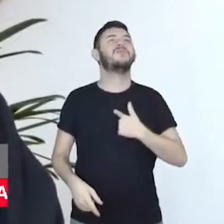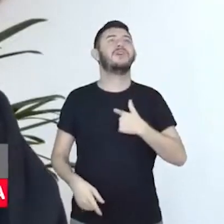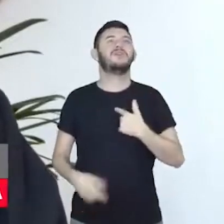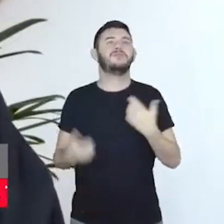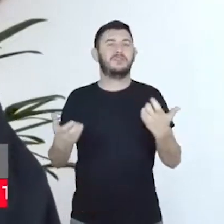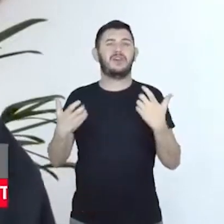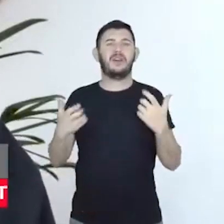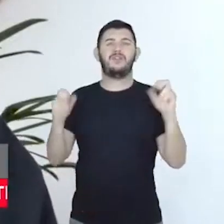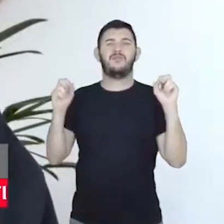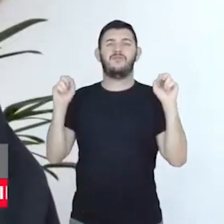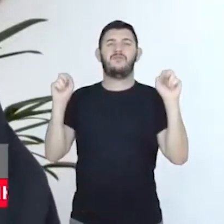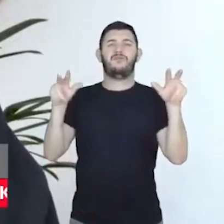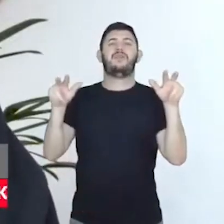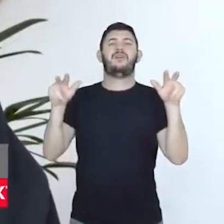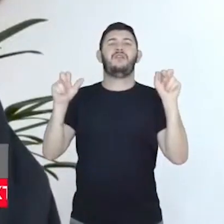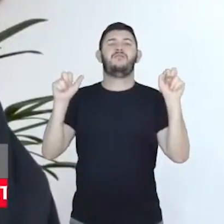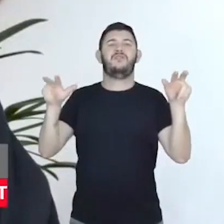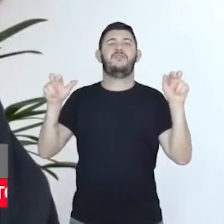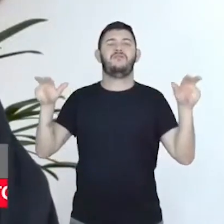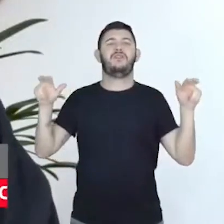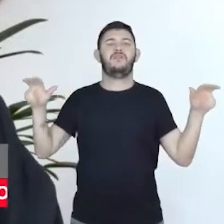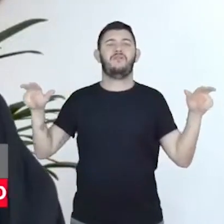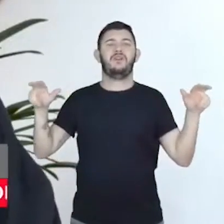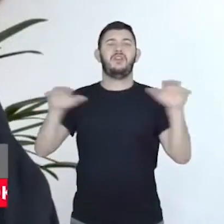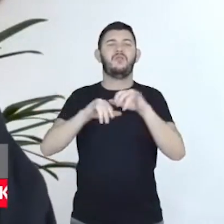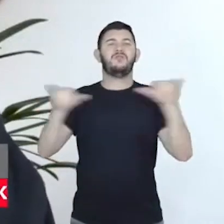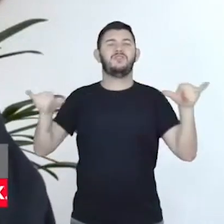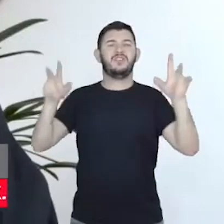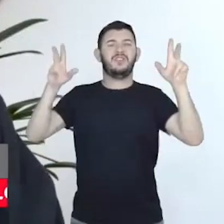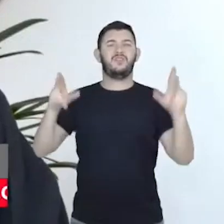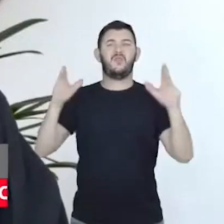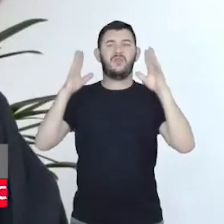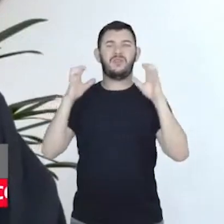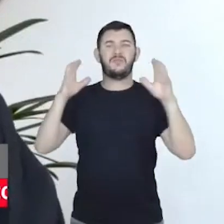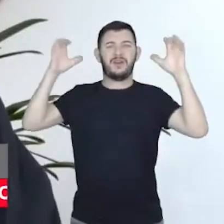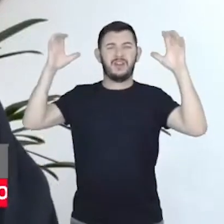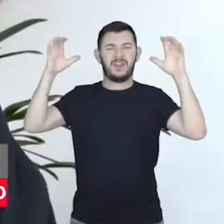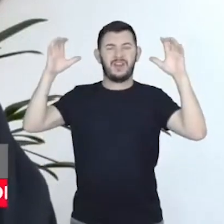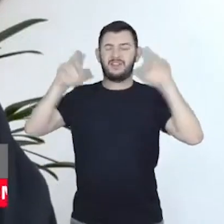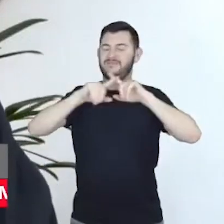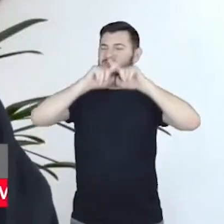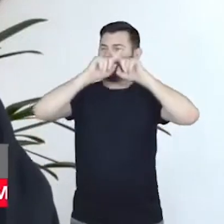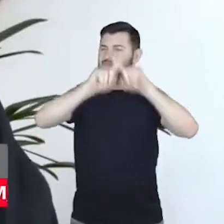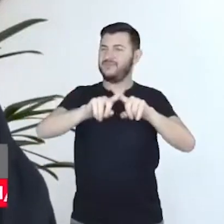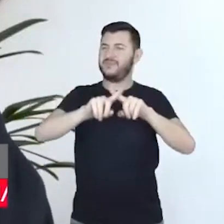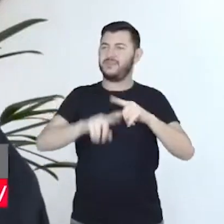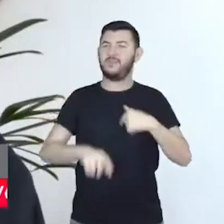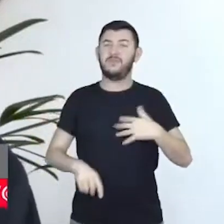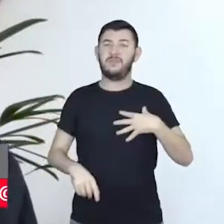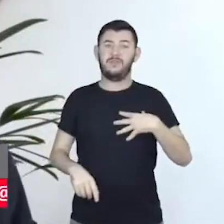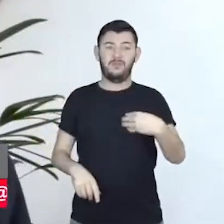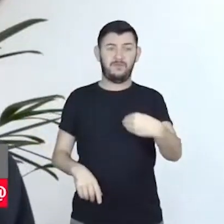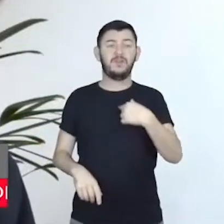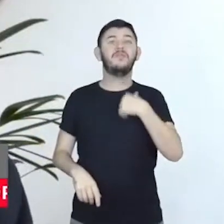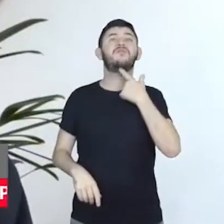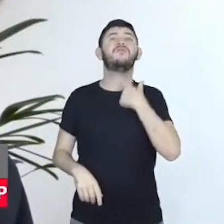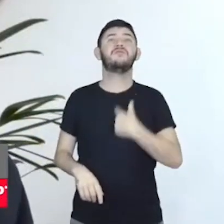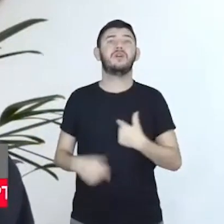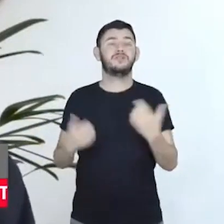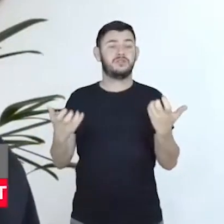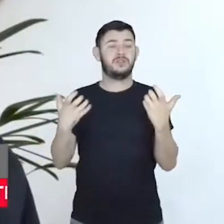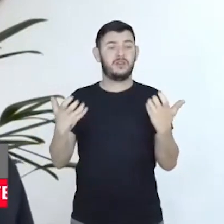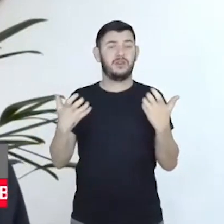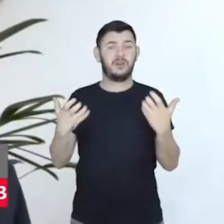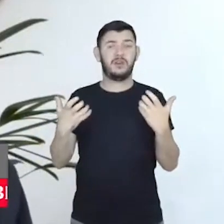notícias como a da Marielle nunca mais, que eu, se tiver filhos, quero que os meus filhos possam estar